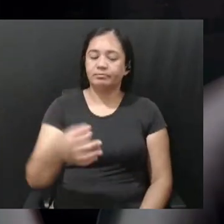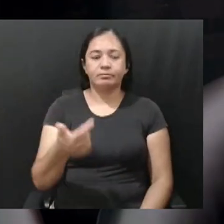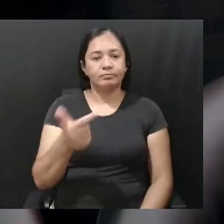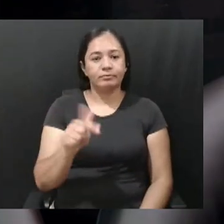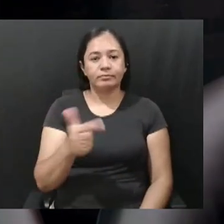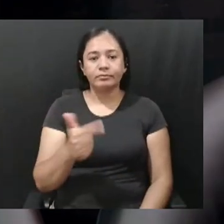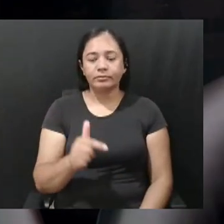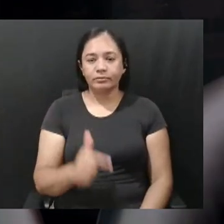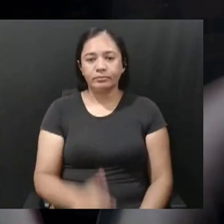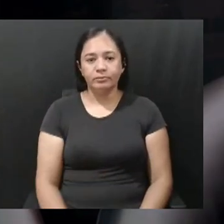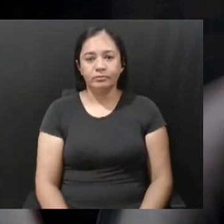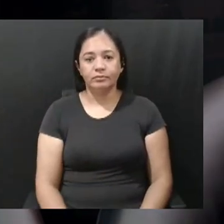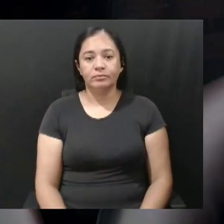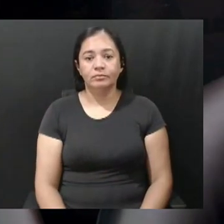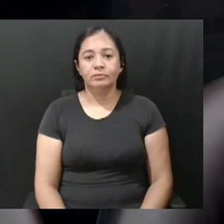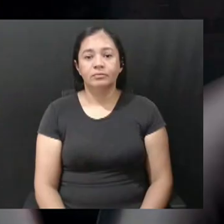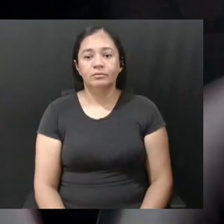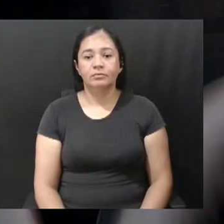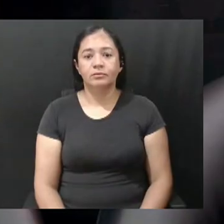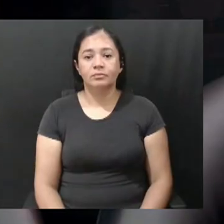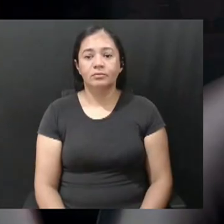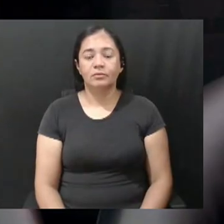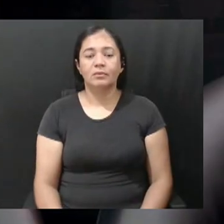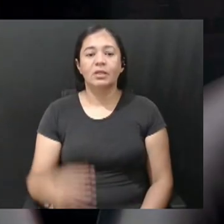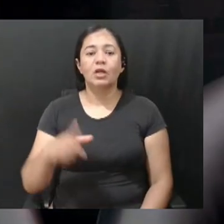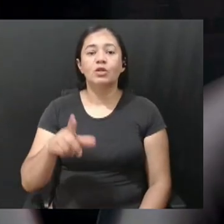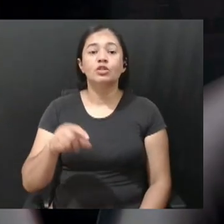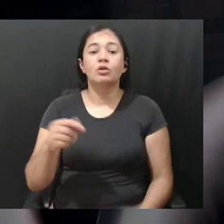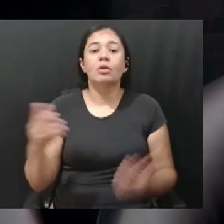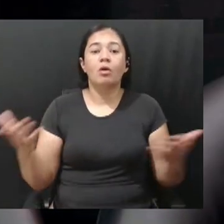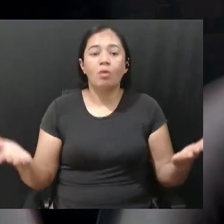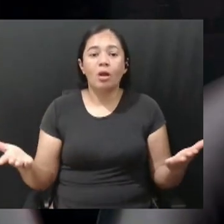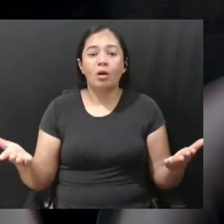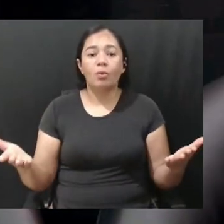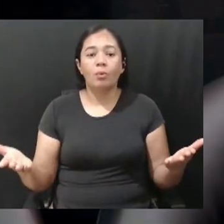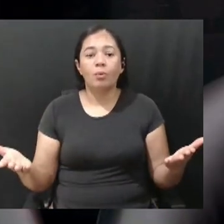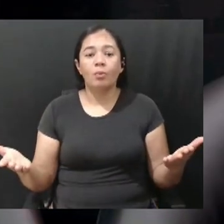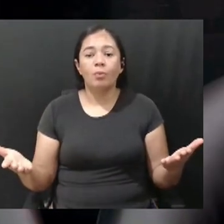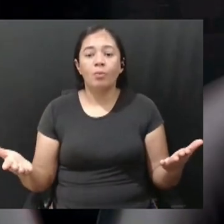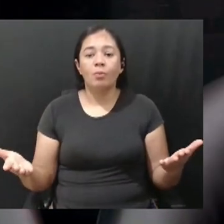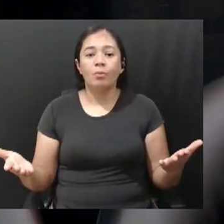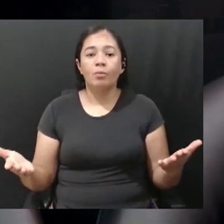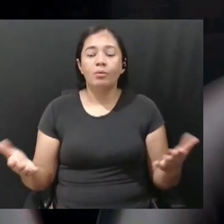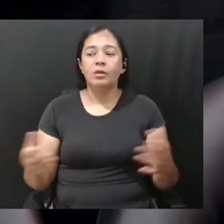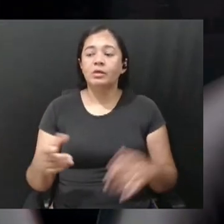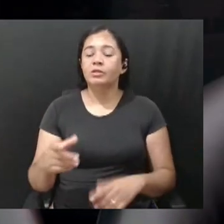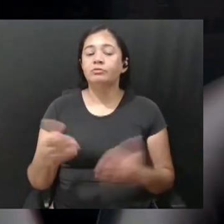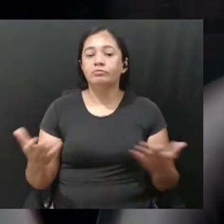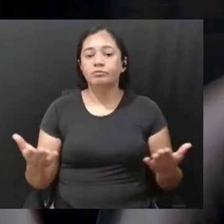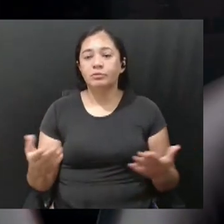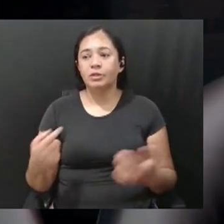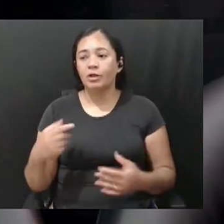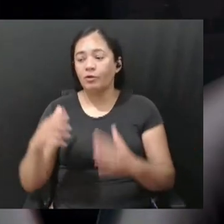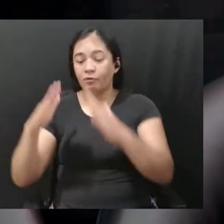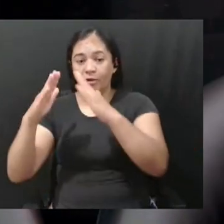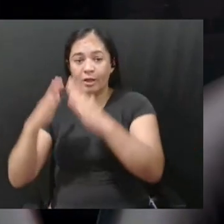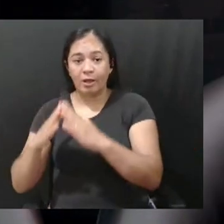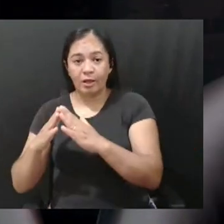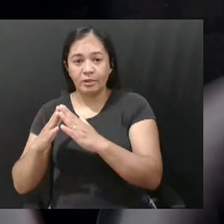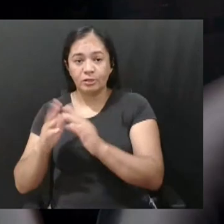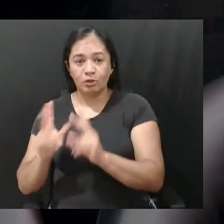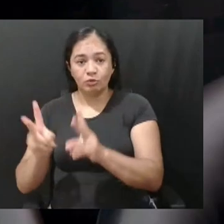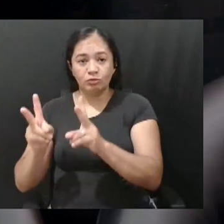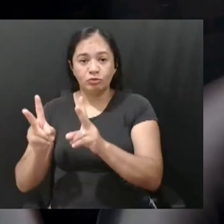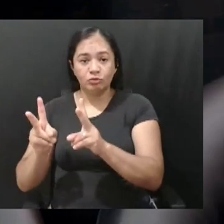É a seguinte, que escolha eu tô disposto a bancar? Que disposto eu tô disposto, a escolher, né. Eu vou ficar em casa e não é que eu vou ficar em casa